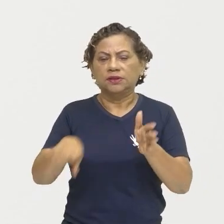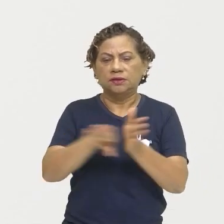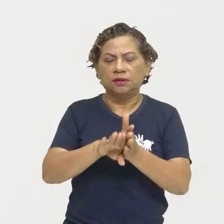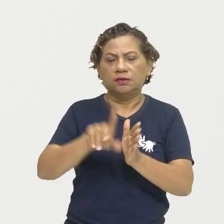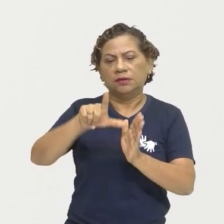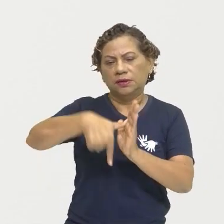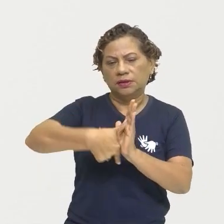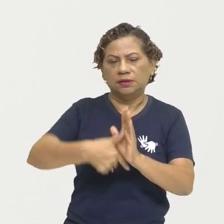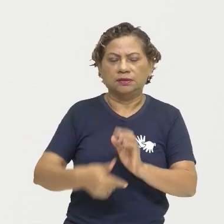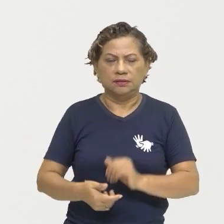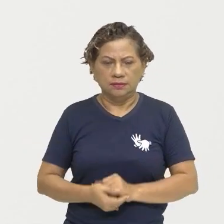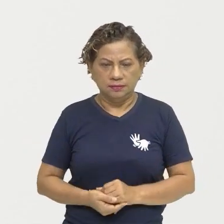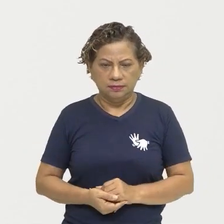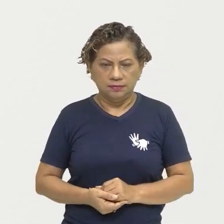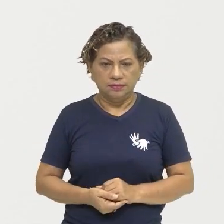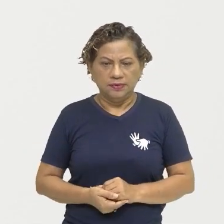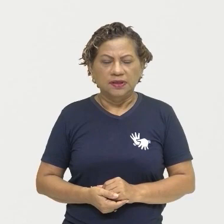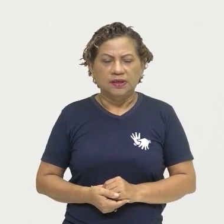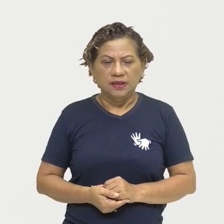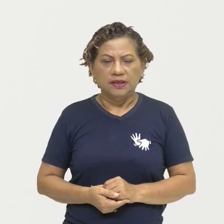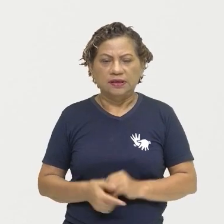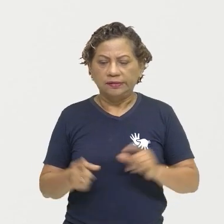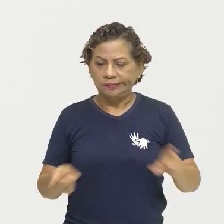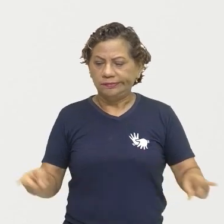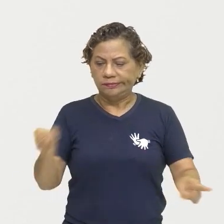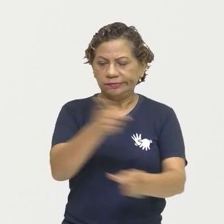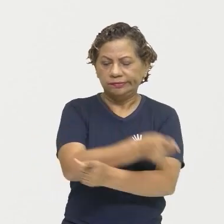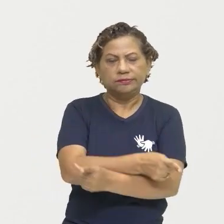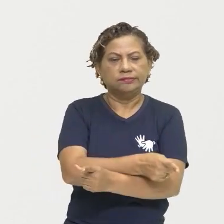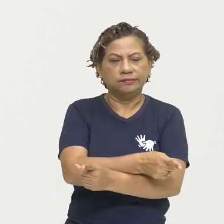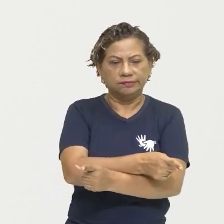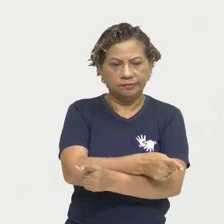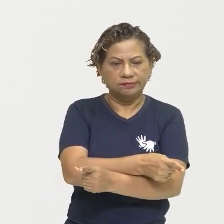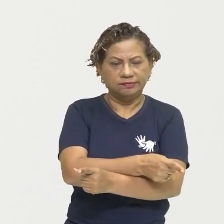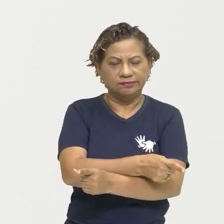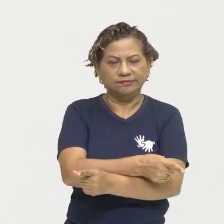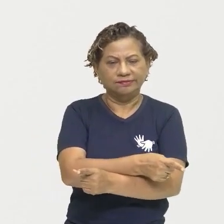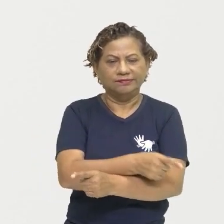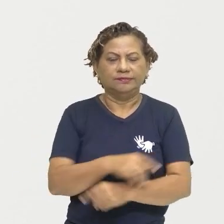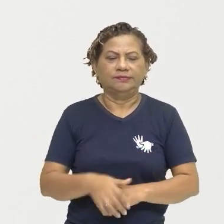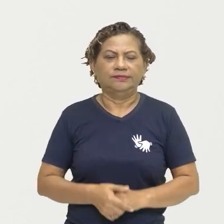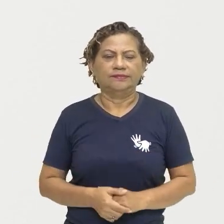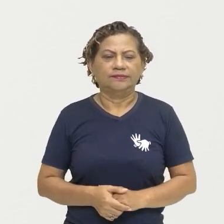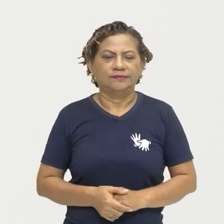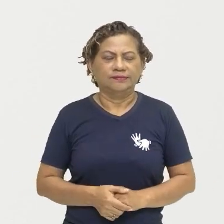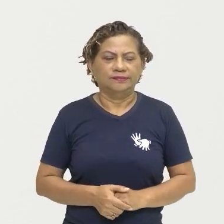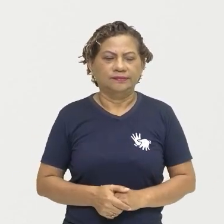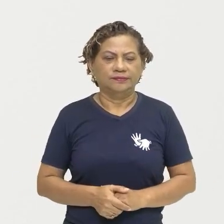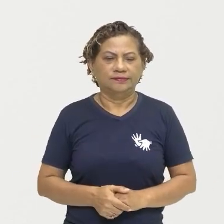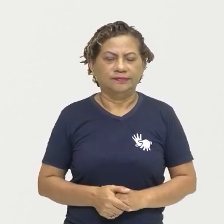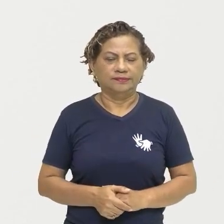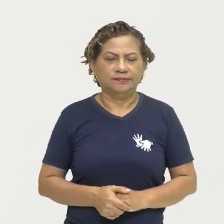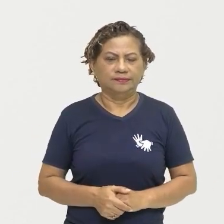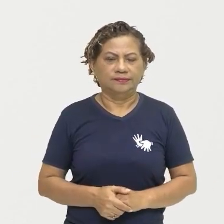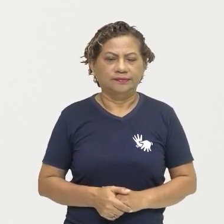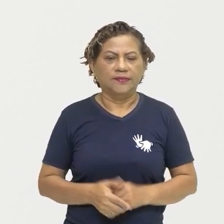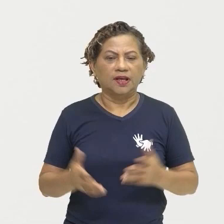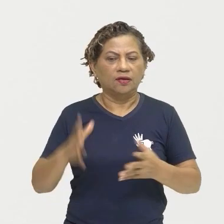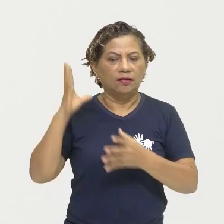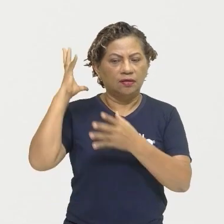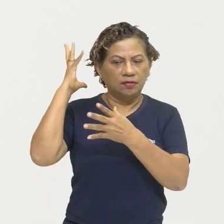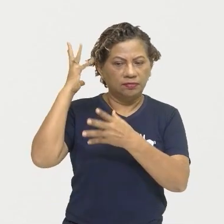oração, ela traz um contraste, uma oposição em relação à primeira. Seguindo, vamos